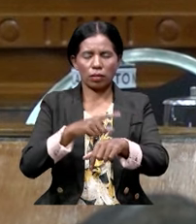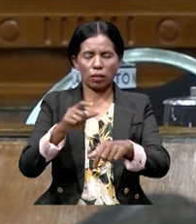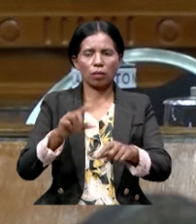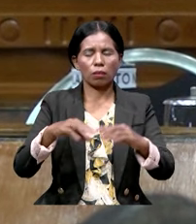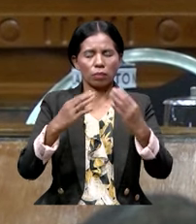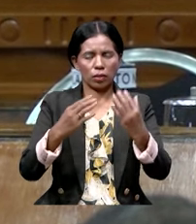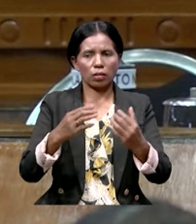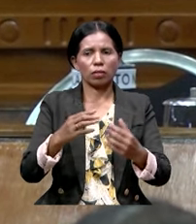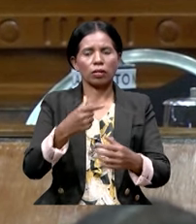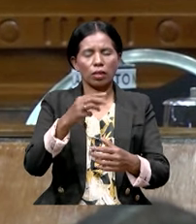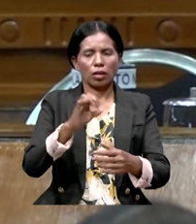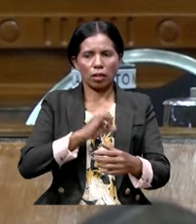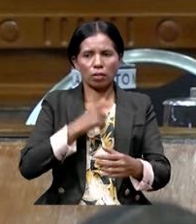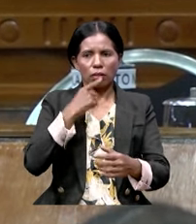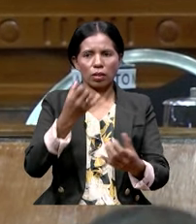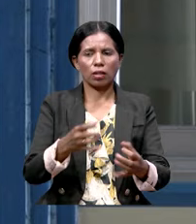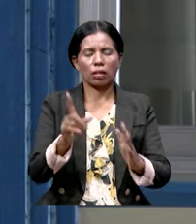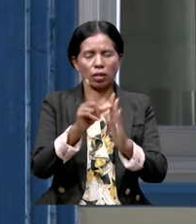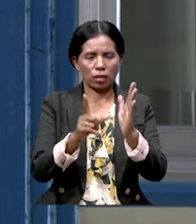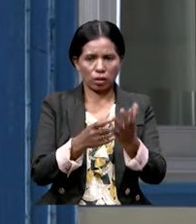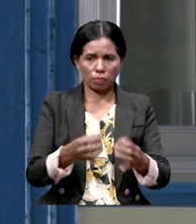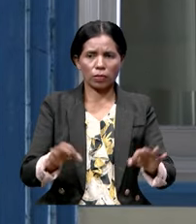dia lei ne importante. Para ita bele regularizo.